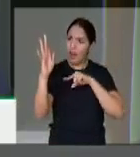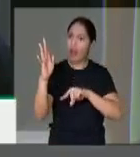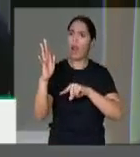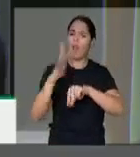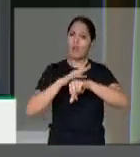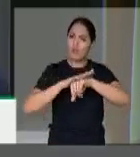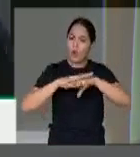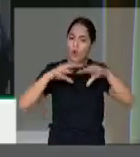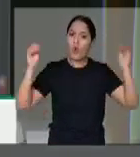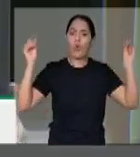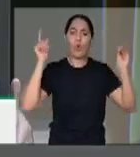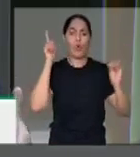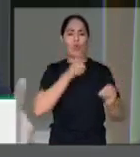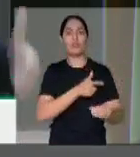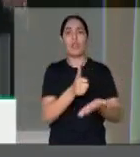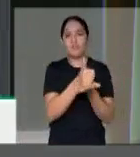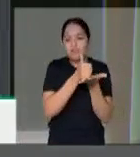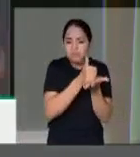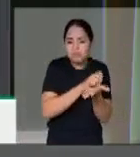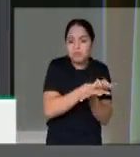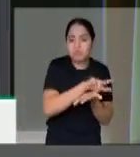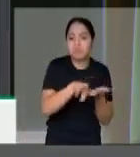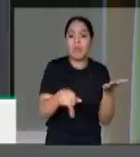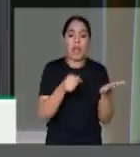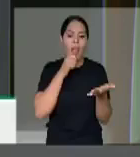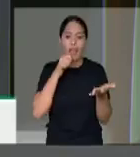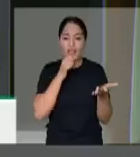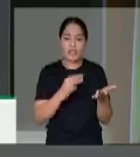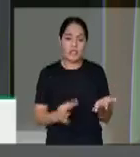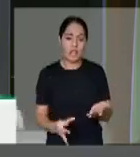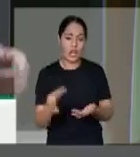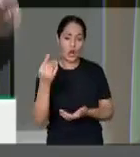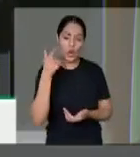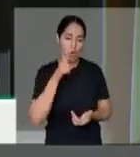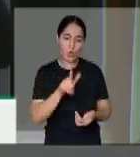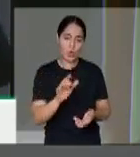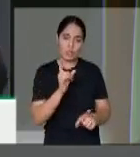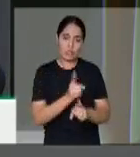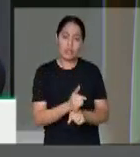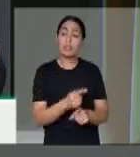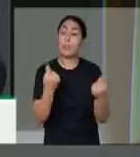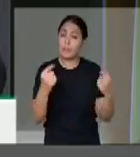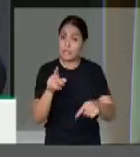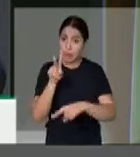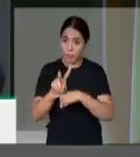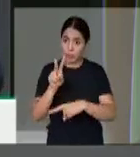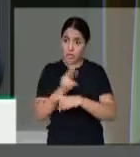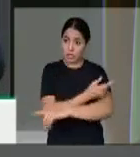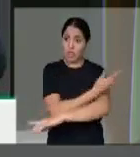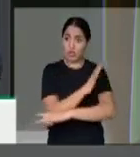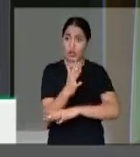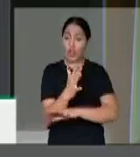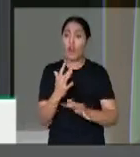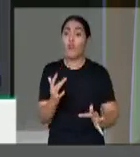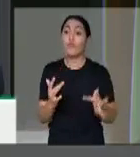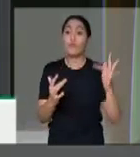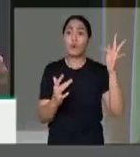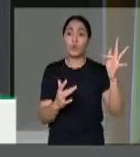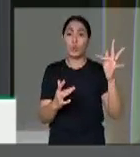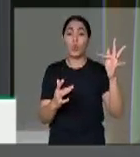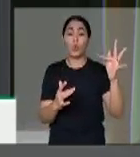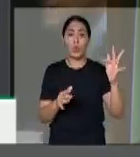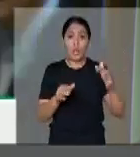de desenvolvimento científico e tecnológico ainda não descobertos. Por isso é fundamental proteger a floresta e